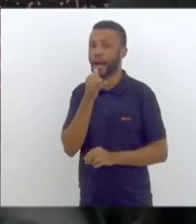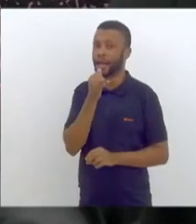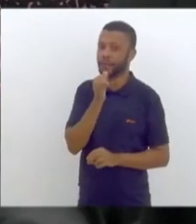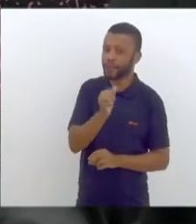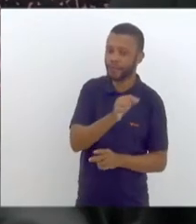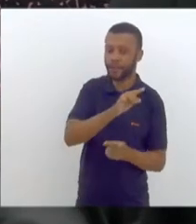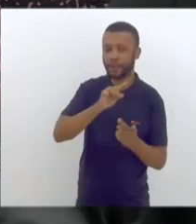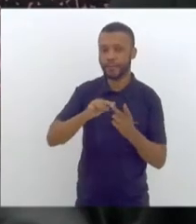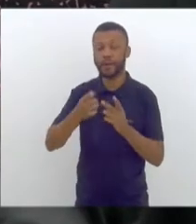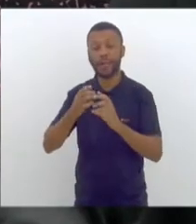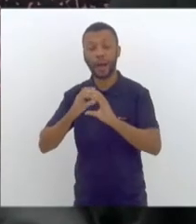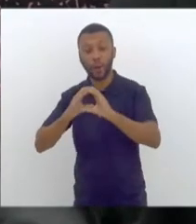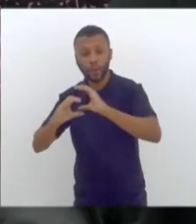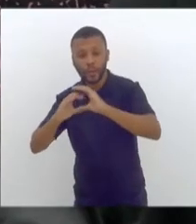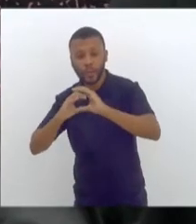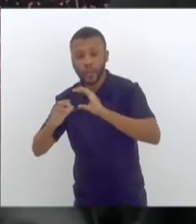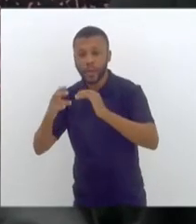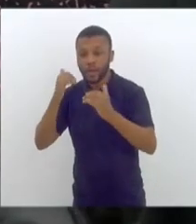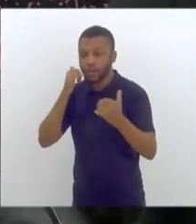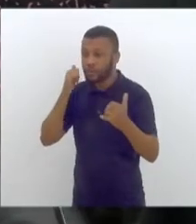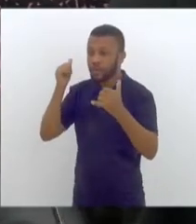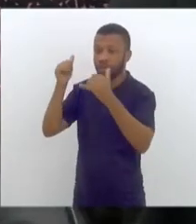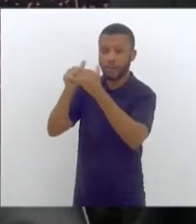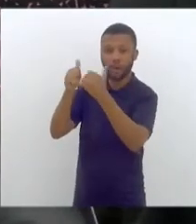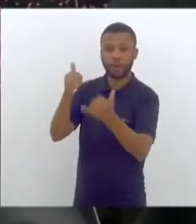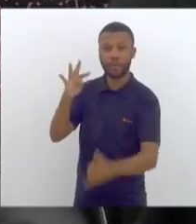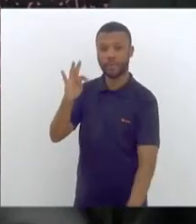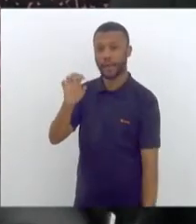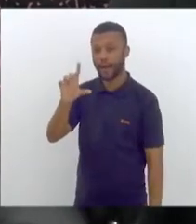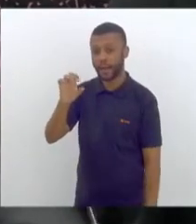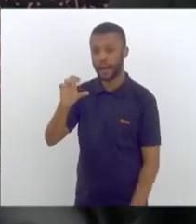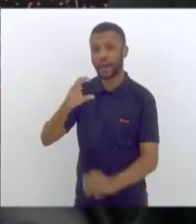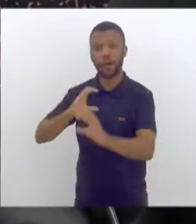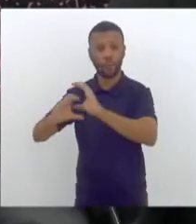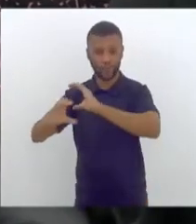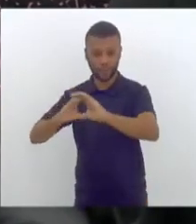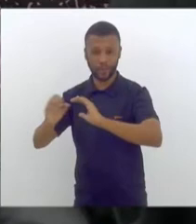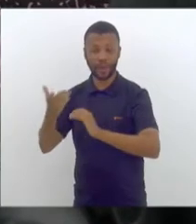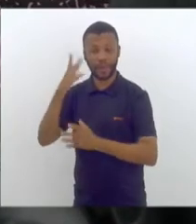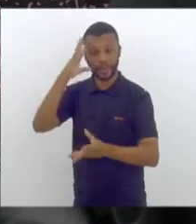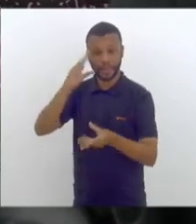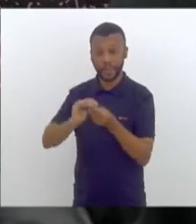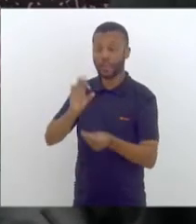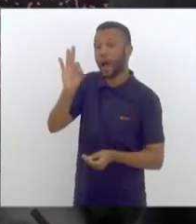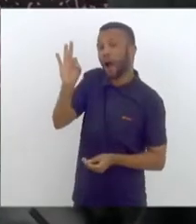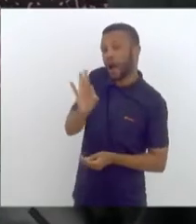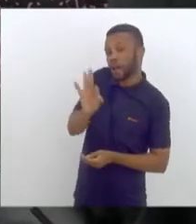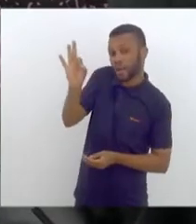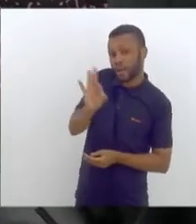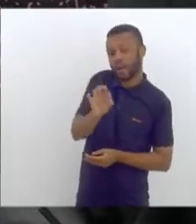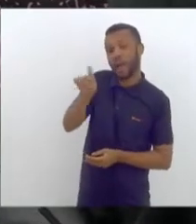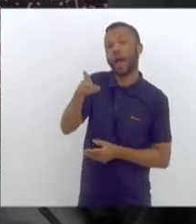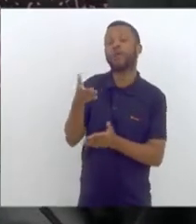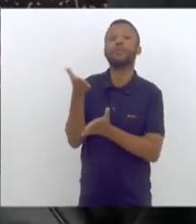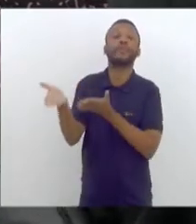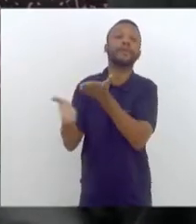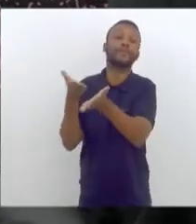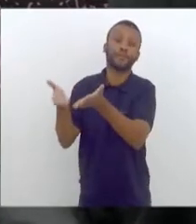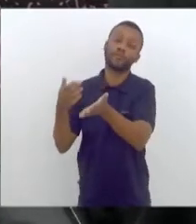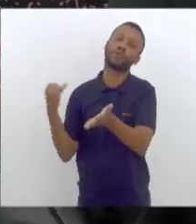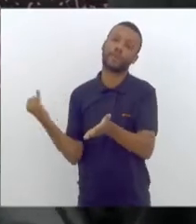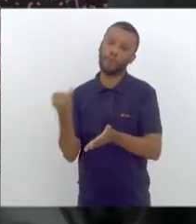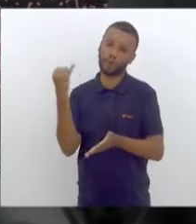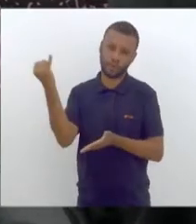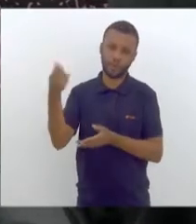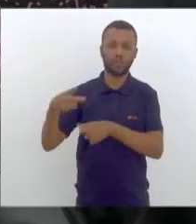ele teve entendimento de que é que alíquota efetivamente ela é uma é um serviço essencial portanto